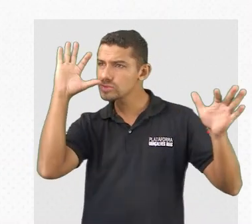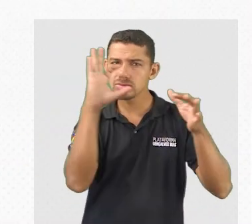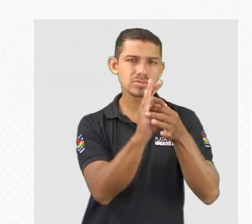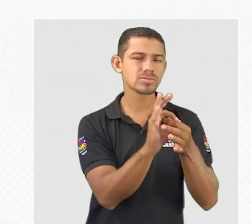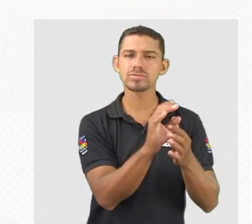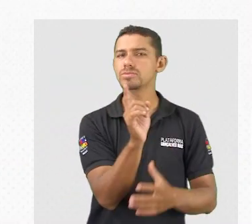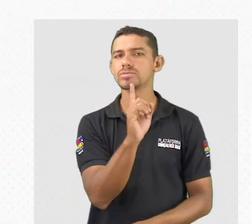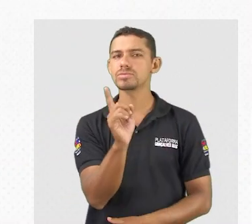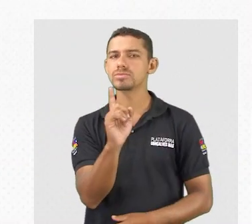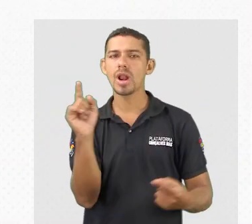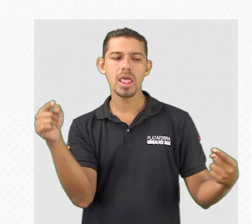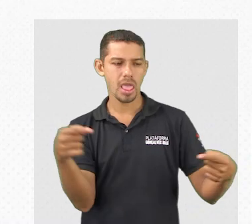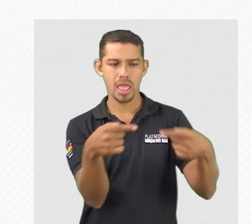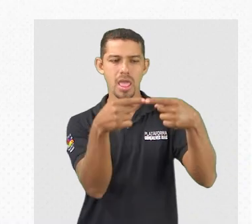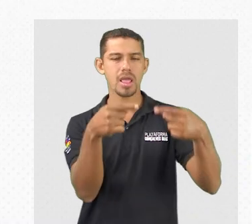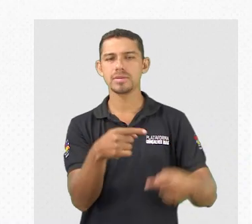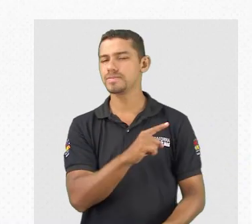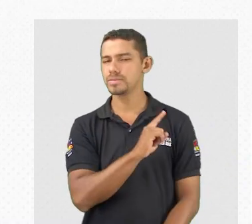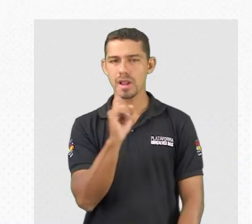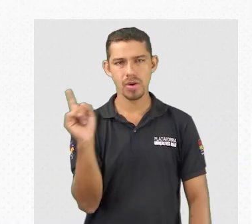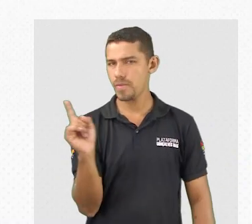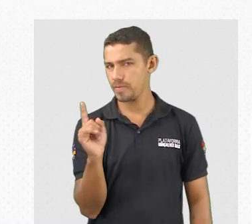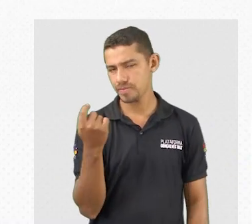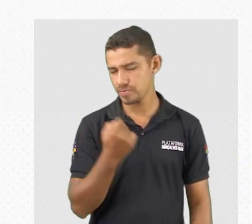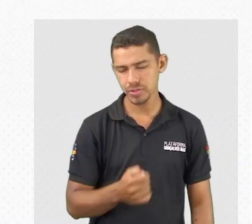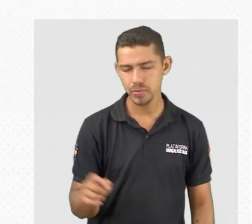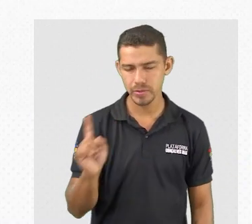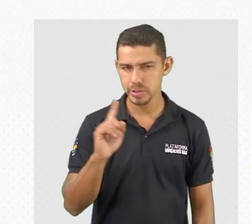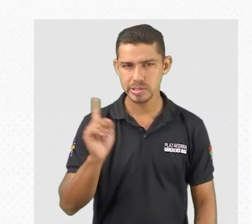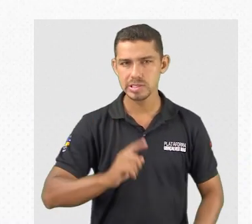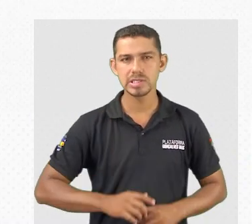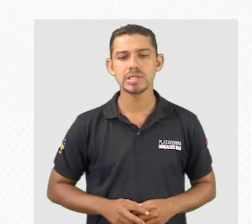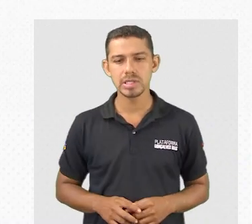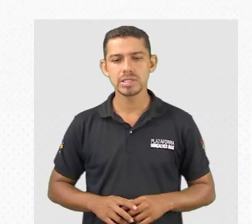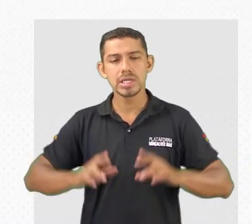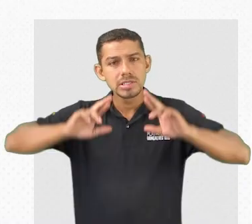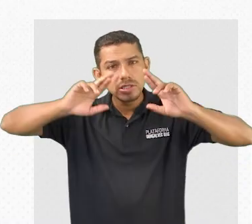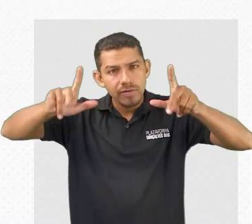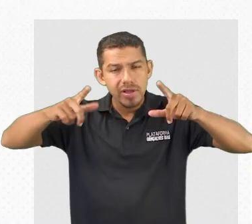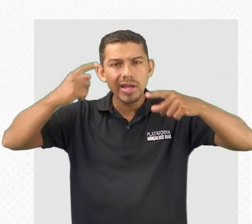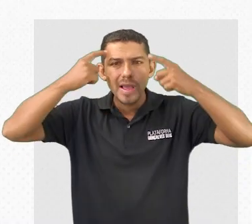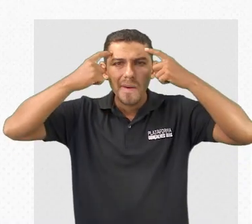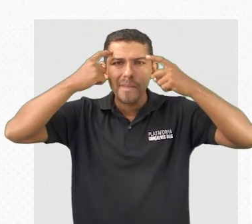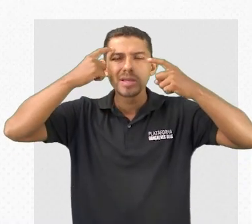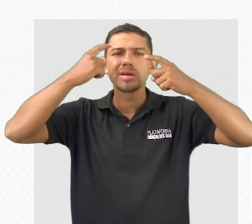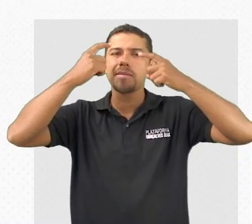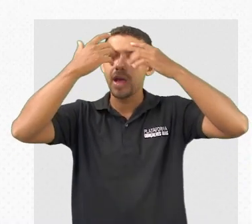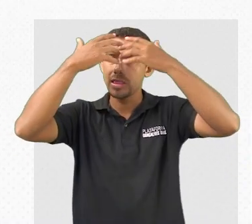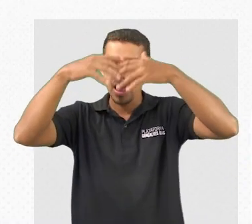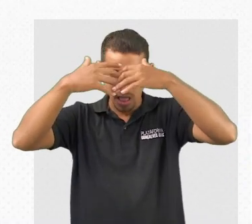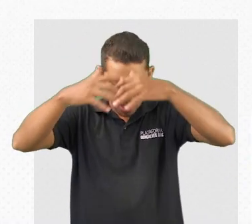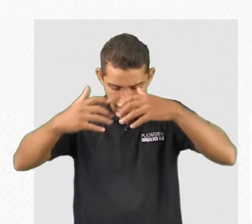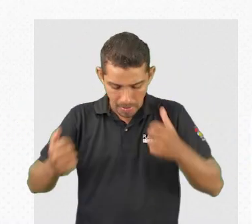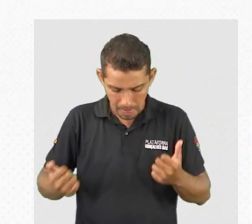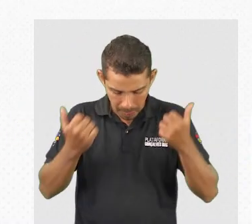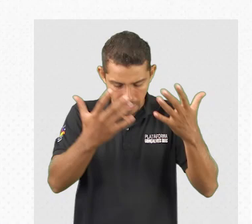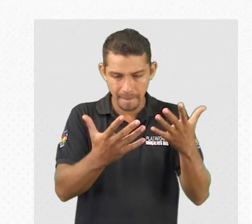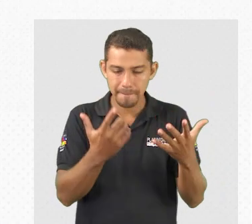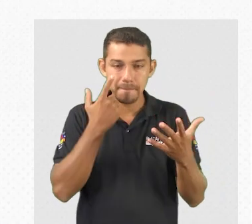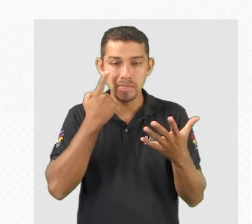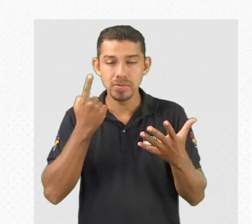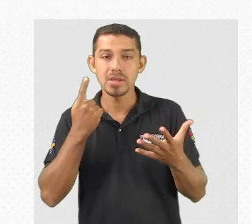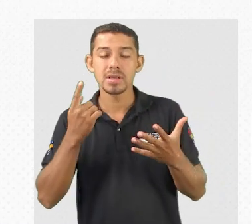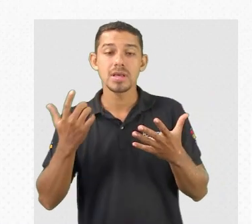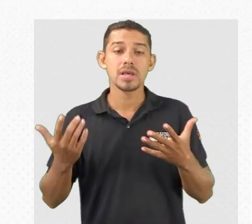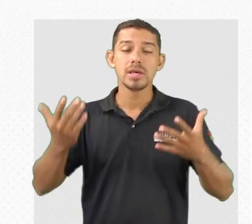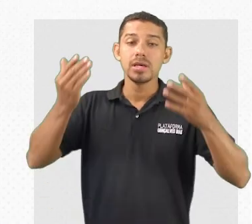idêntica ou da mesma forma. E essas diferenças de pensamento, elas precisam ser colocadas à vista, elas precisam ser colocadas